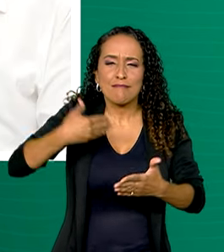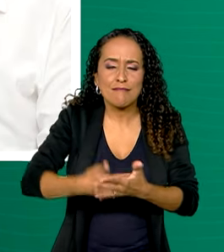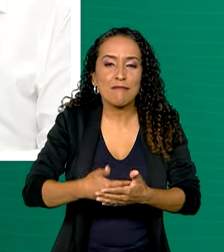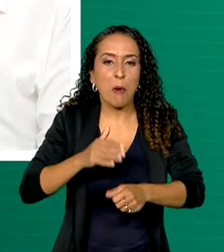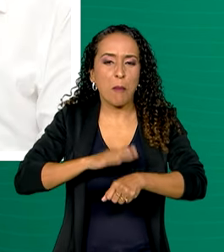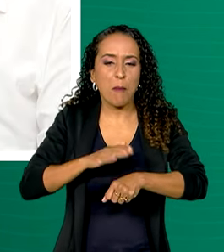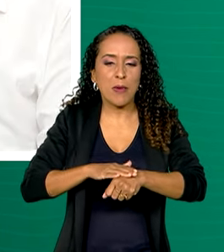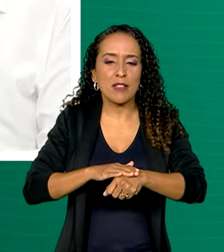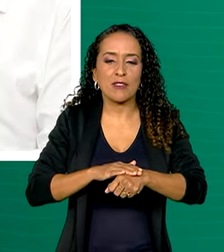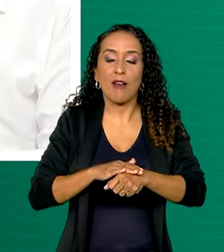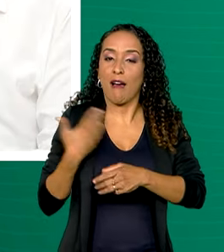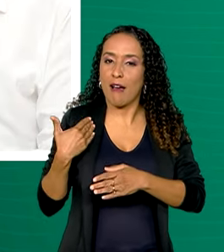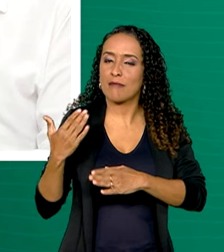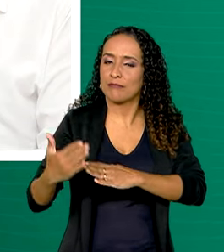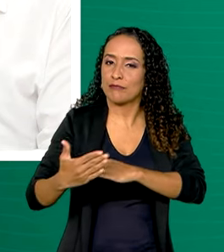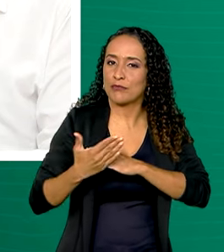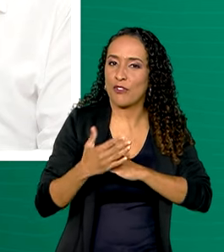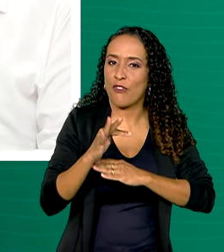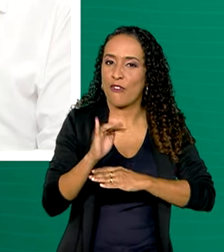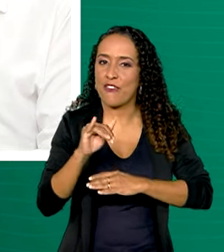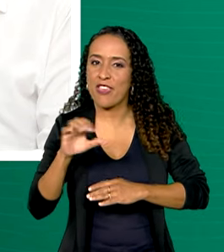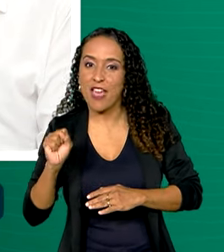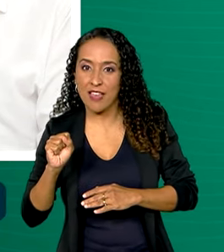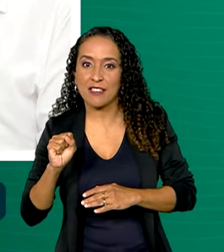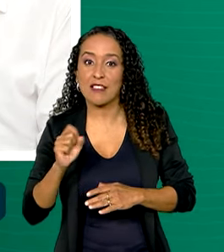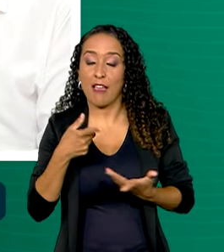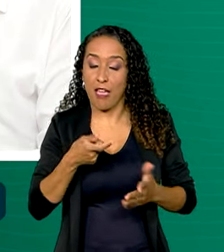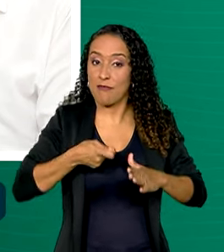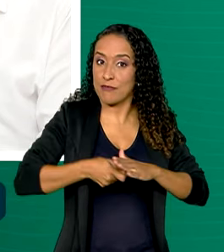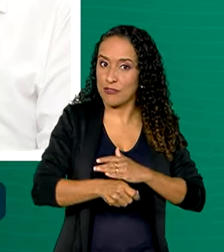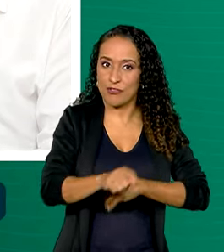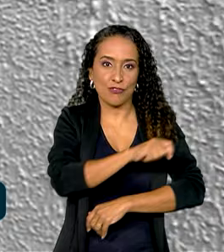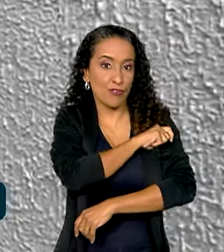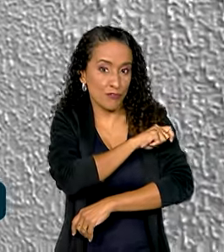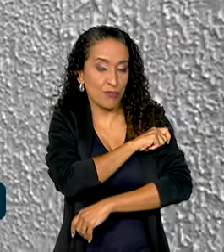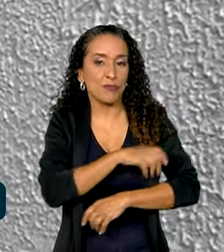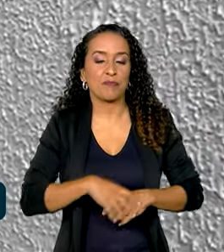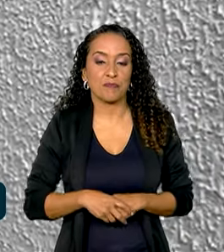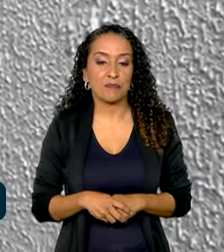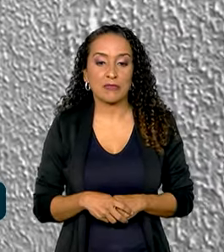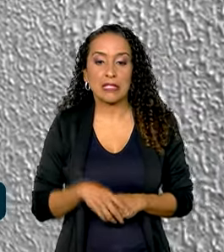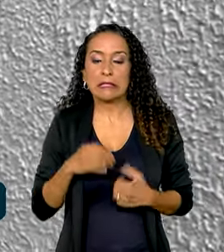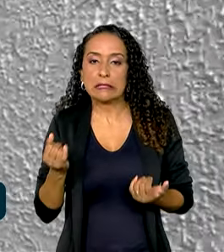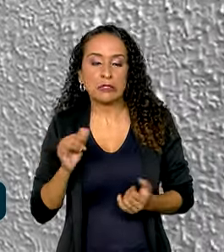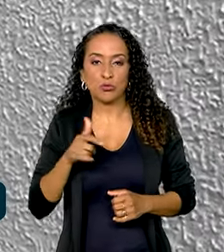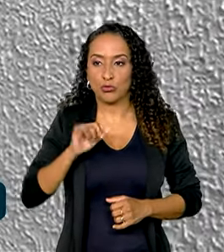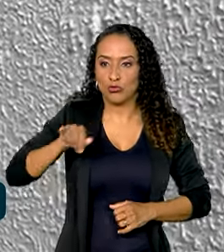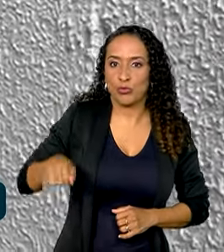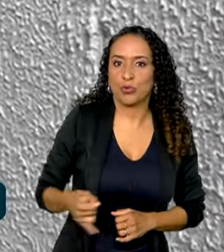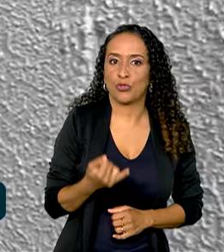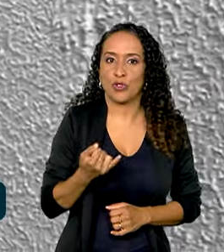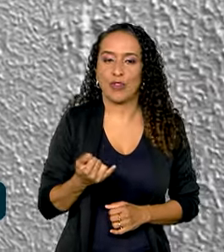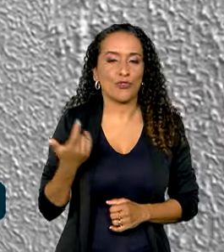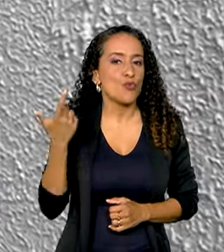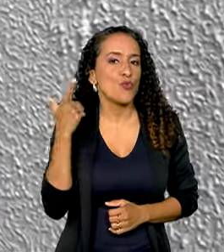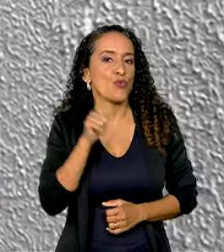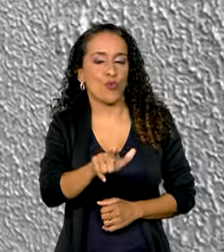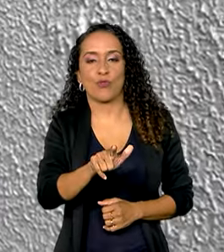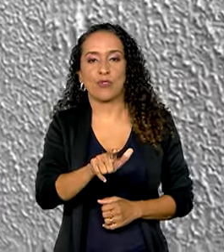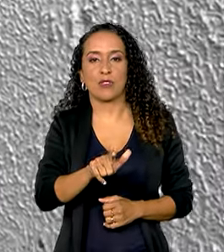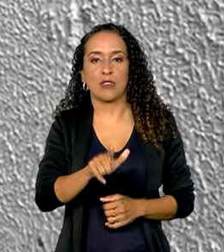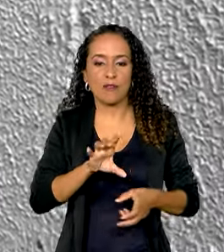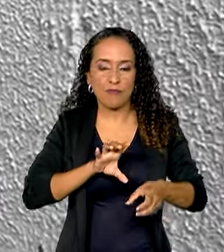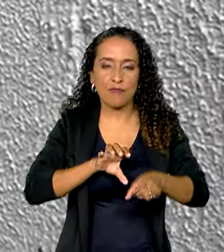ela contou com a bolsa do FIES, o financiamento estudantil. Se não fosse essa oportunidade, com certeza eu não teria condições de